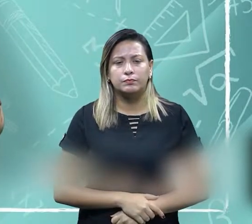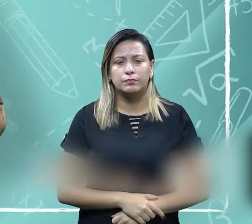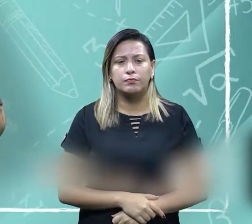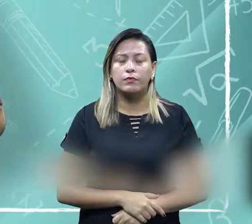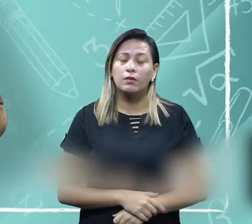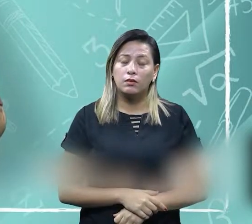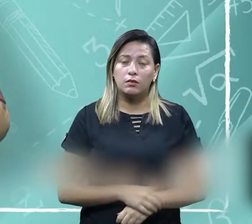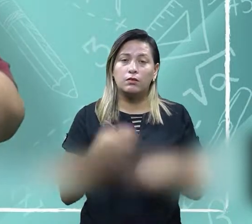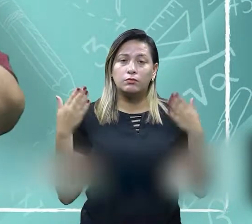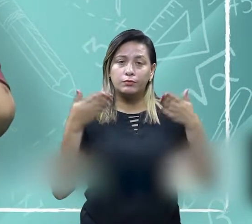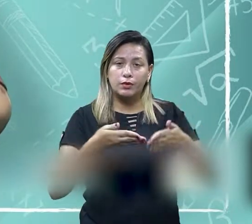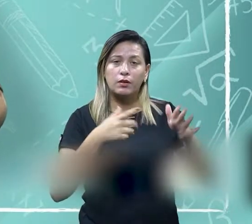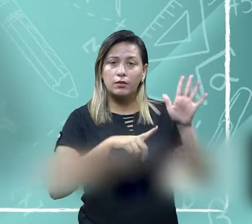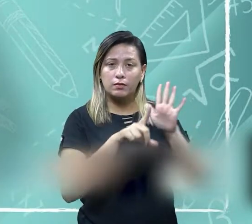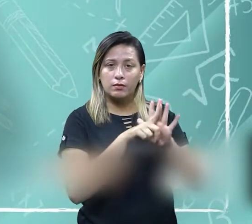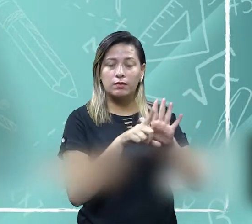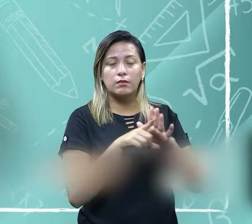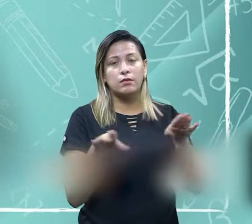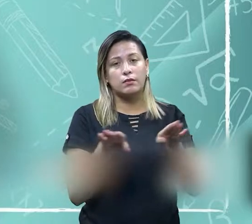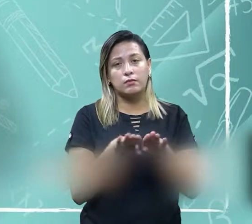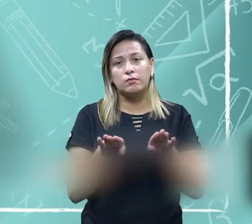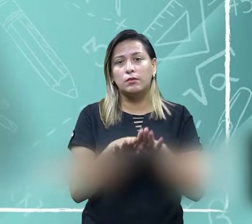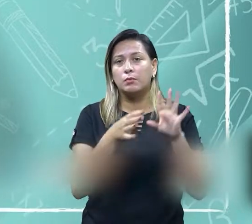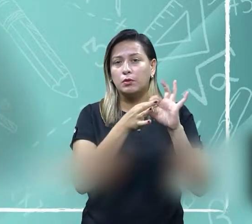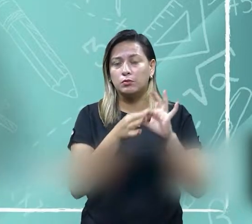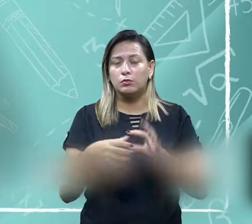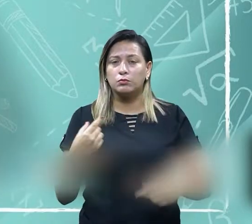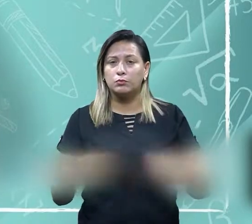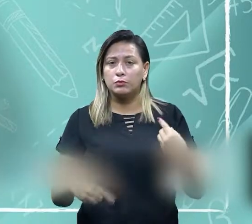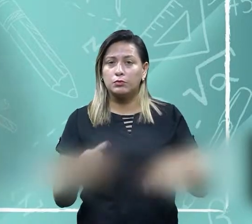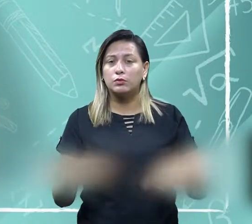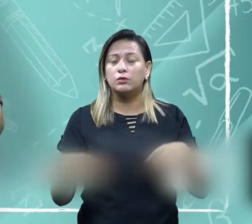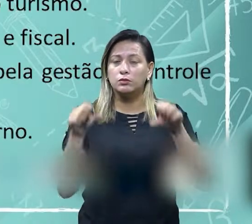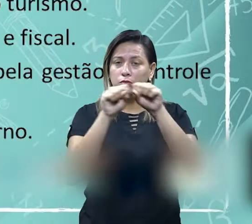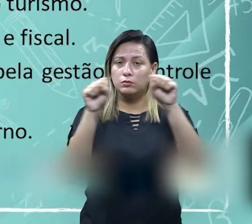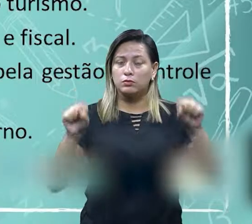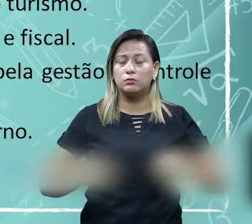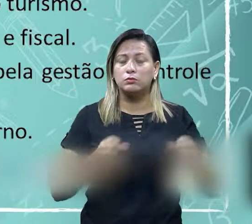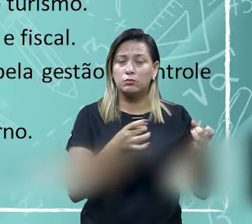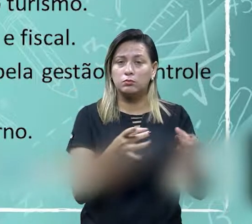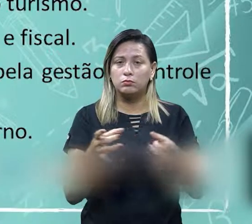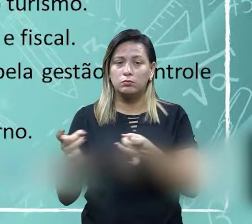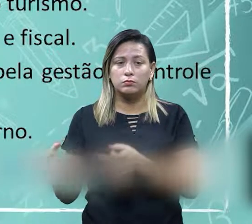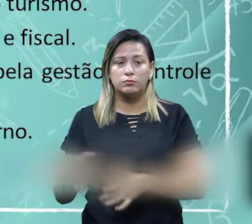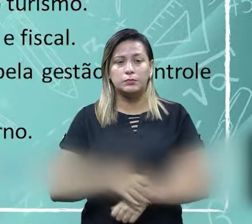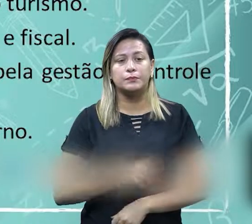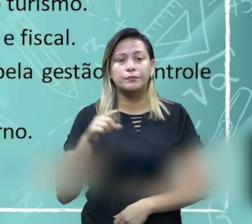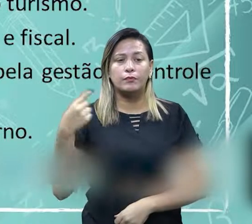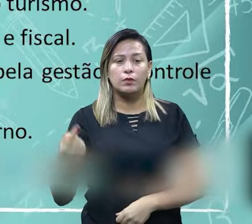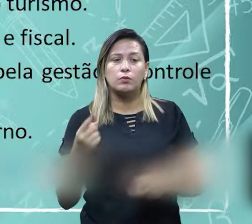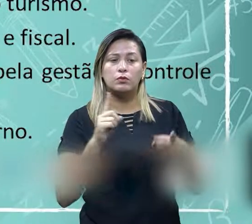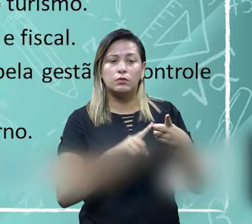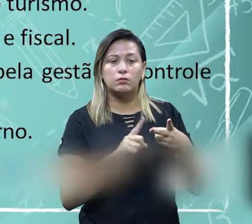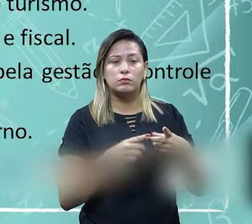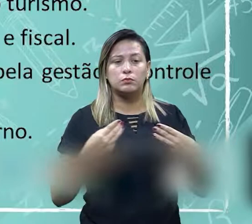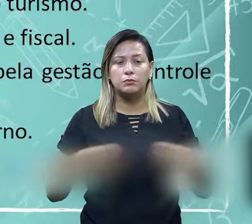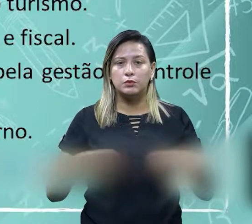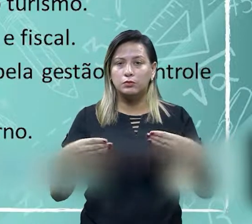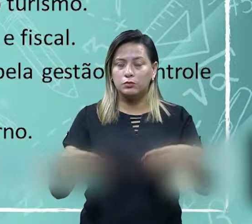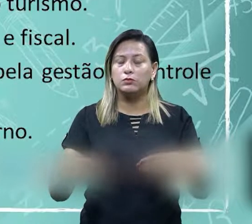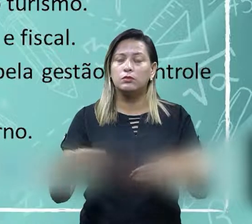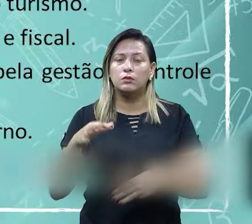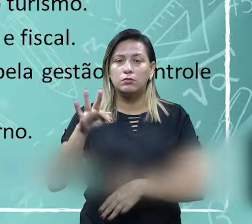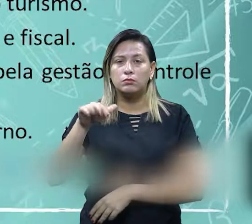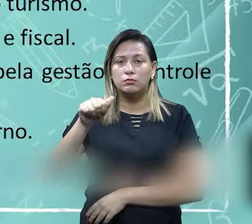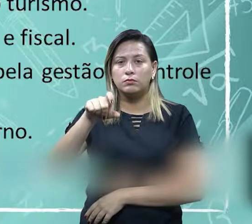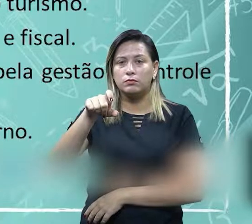politicamente alguns aspectos técnicos com relação ao sistema de comércio. O outro é o Ministério da Fazenda. Por que o